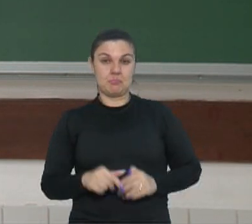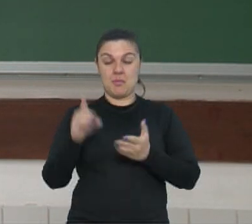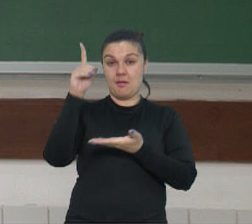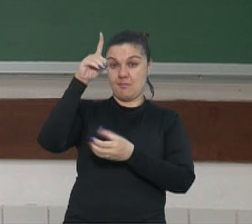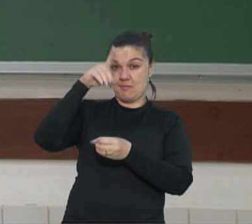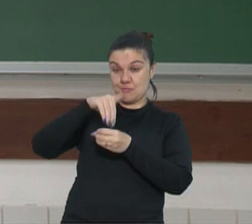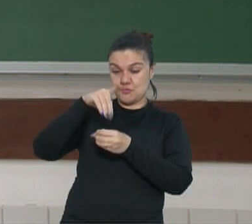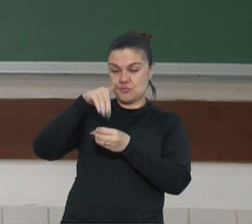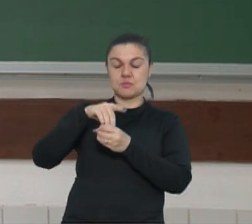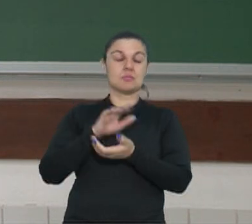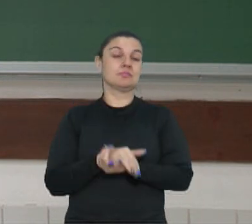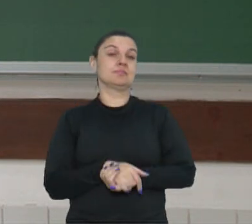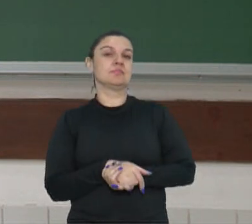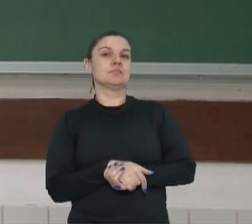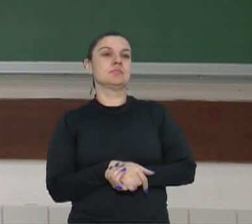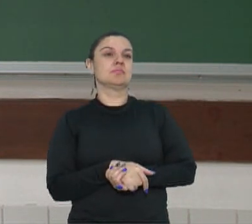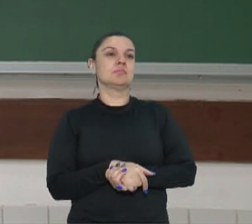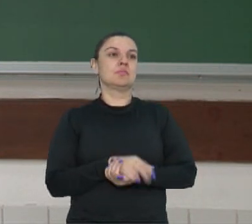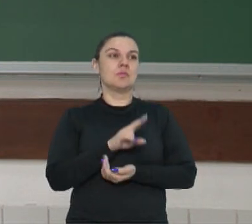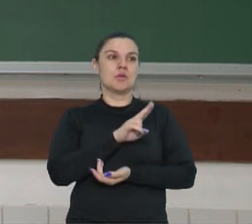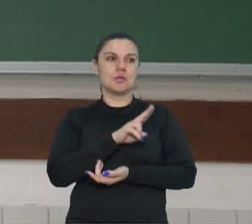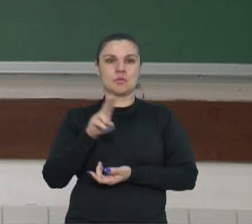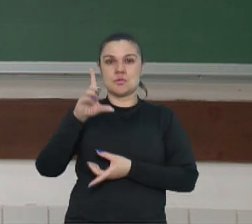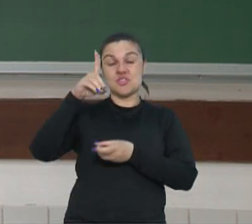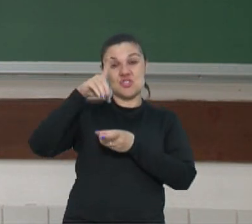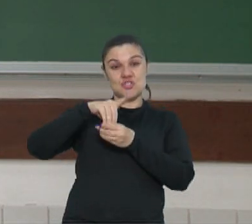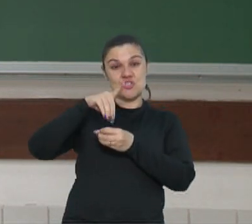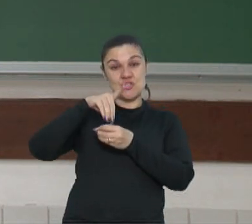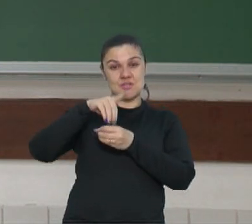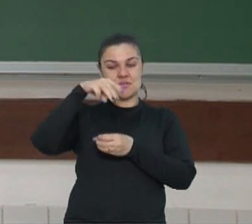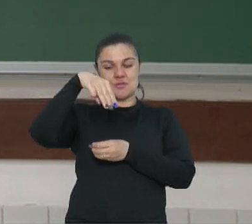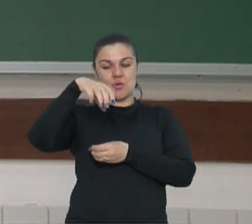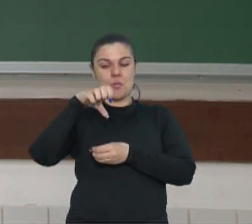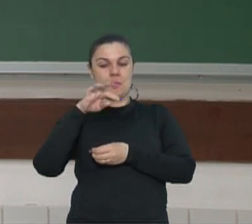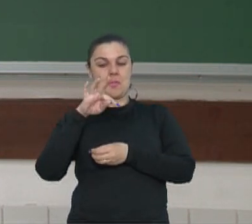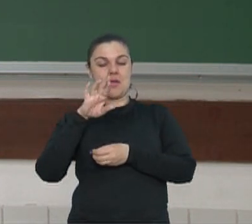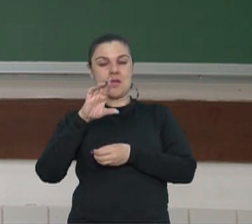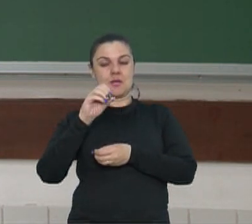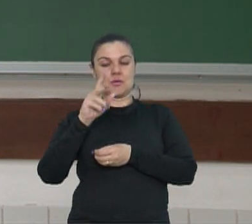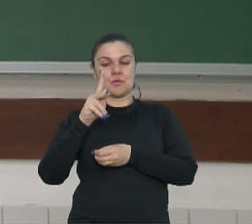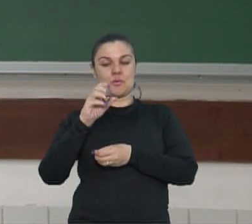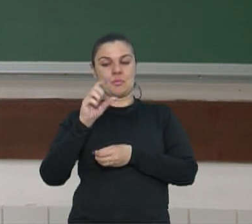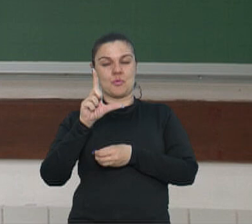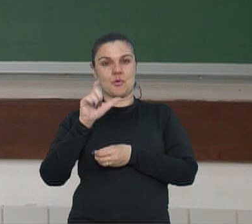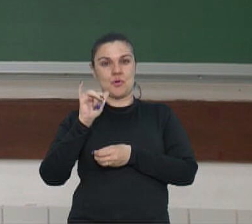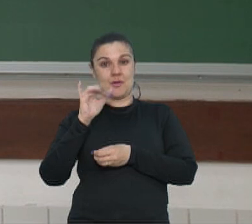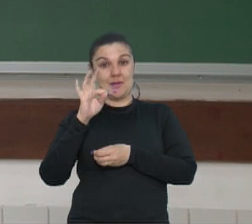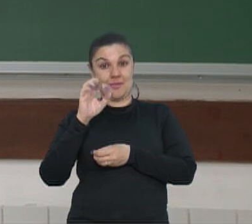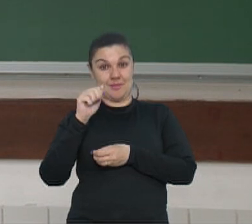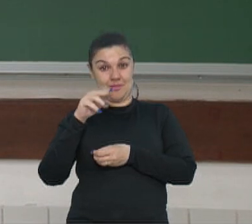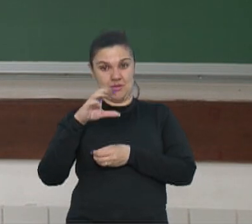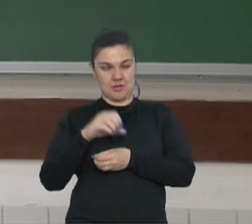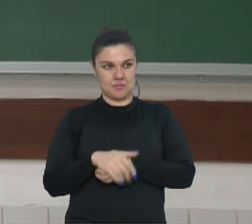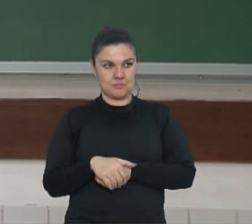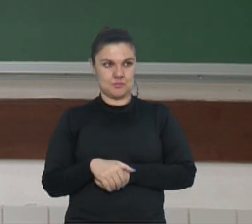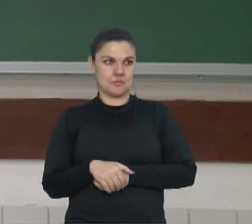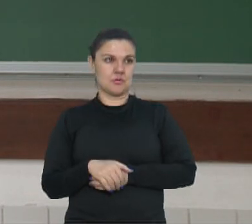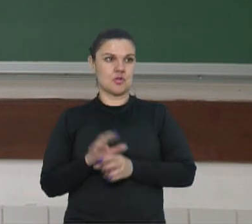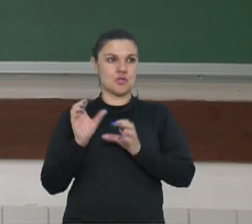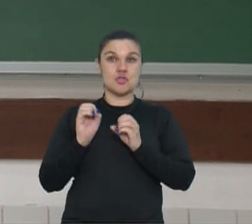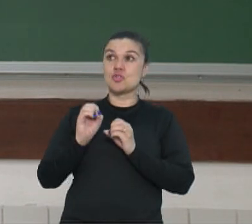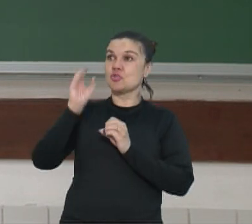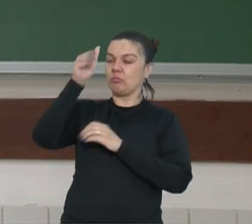passou a ser feito o chamado diesel metropolitano. Então, esse diesel com 2.000 partículas por milhão só podia ser